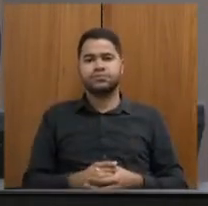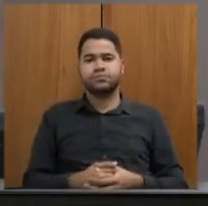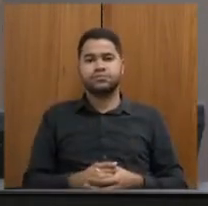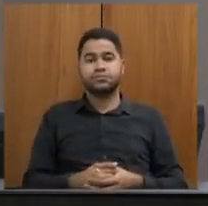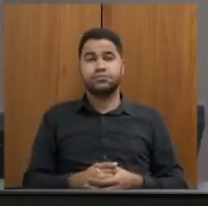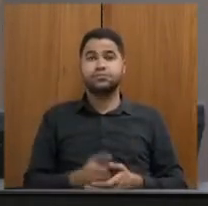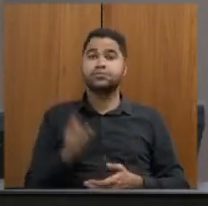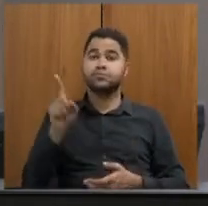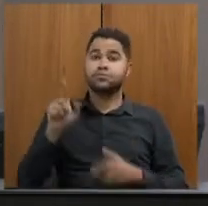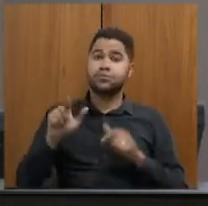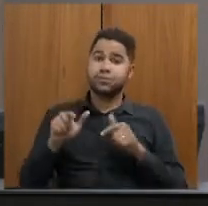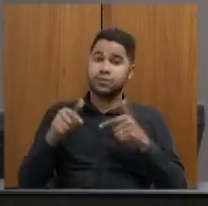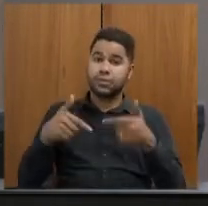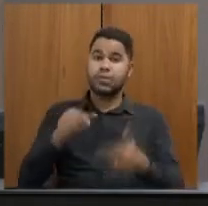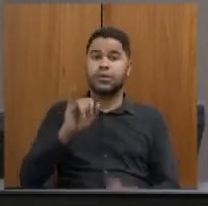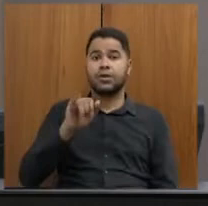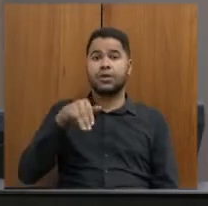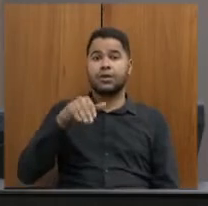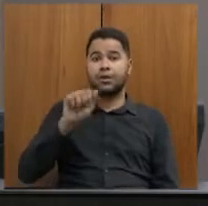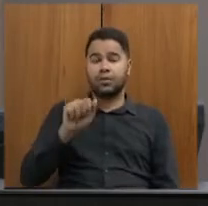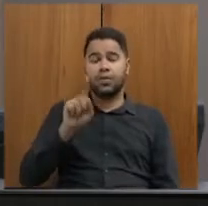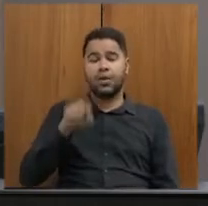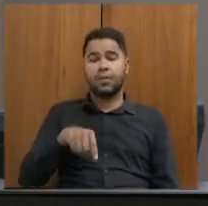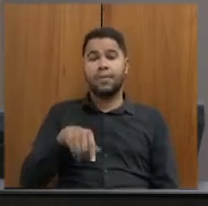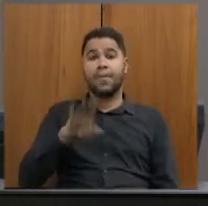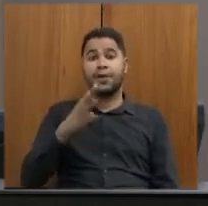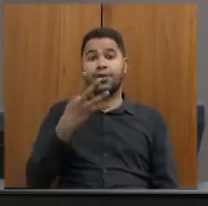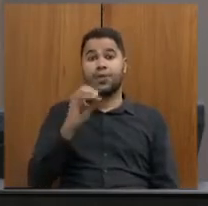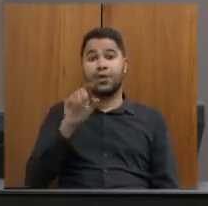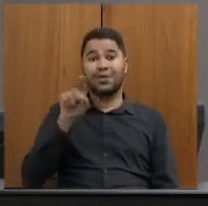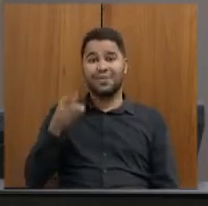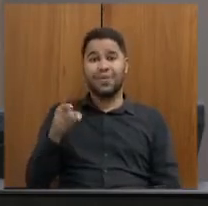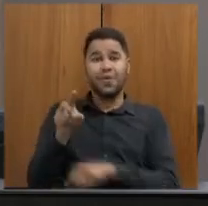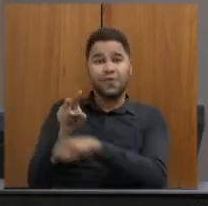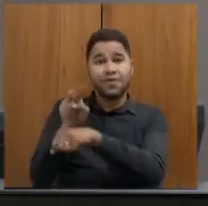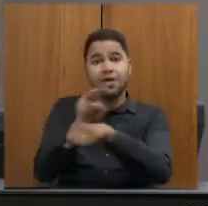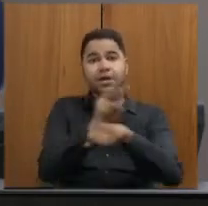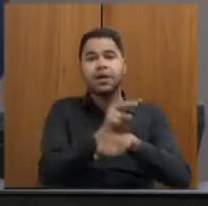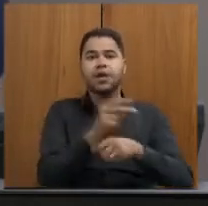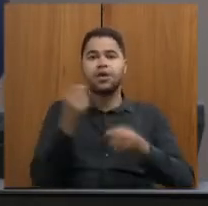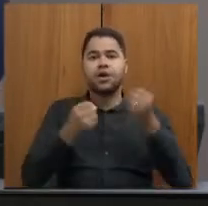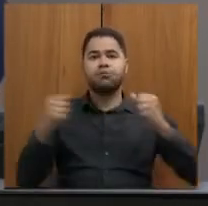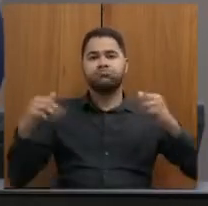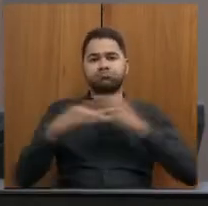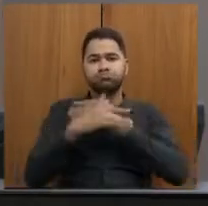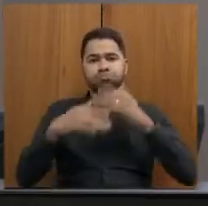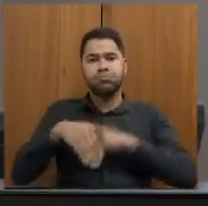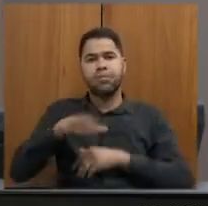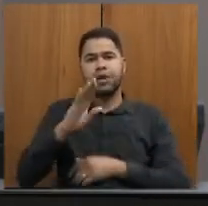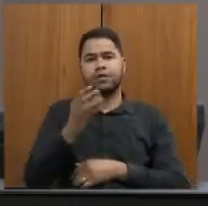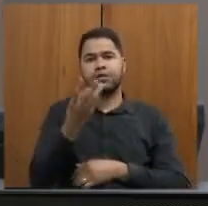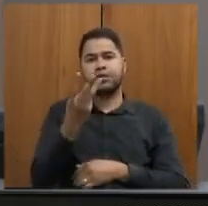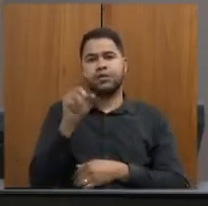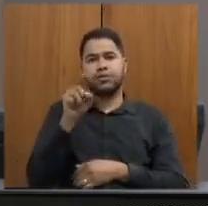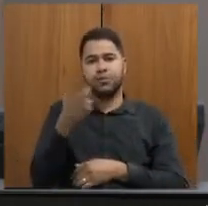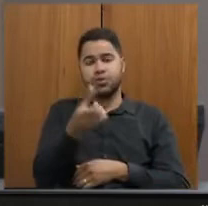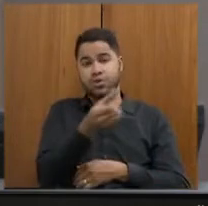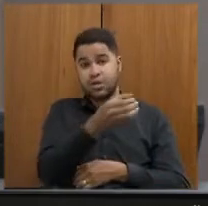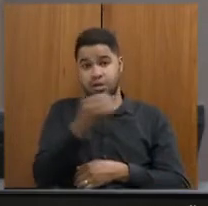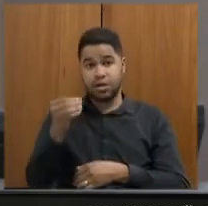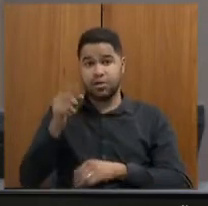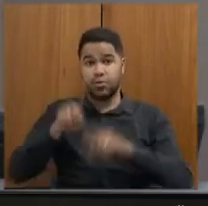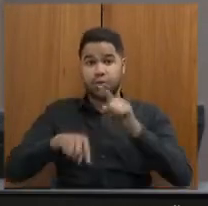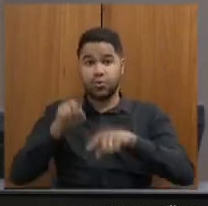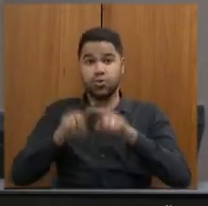E aqui as ações ainda do ímã mais de 40 mil fiscalizações no trânsito mais de 3.600 expressões e produtos de origem animal